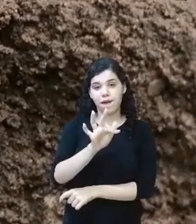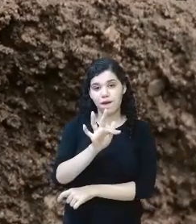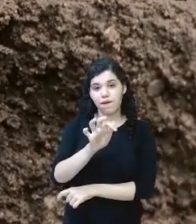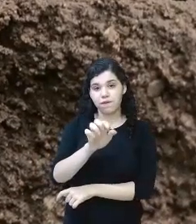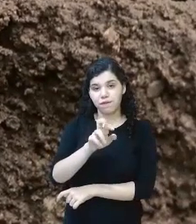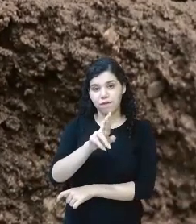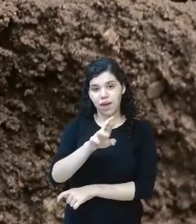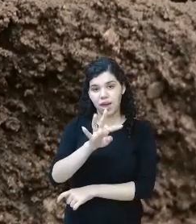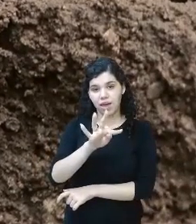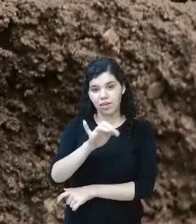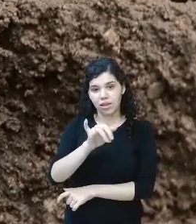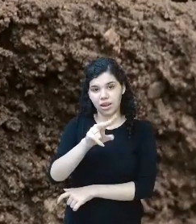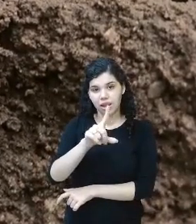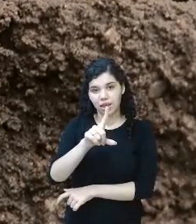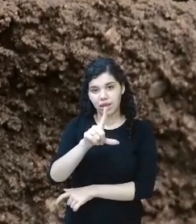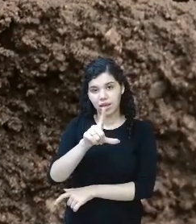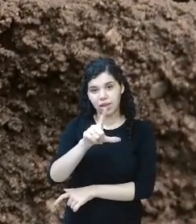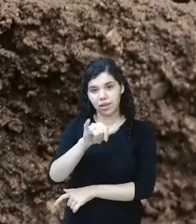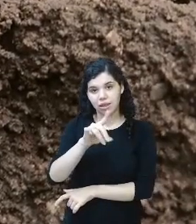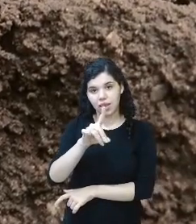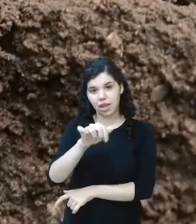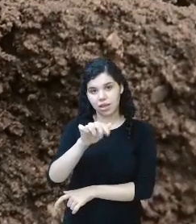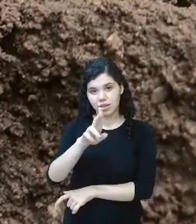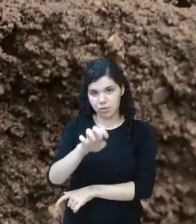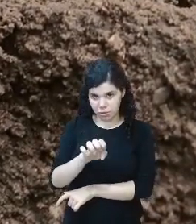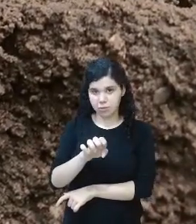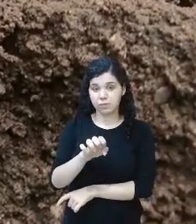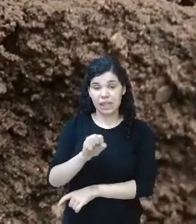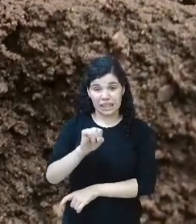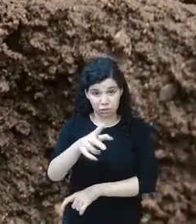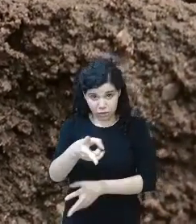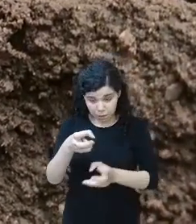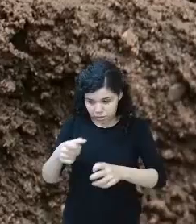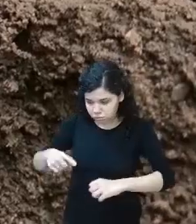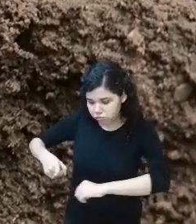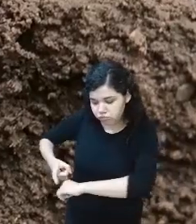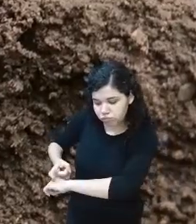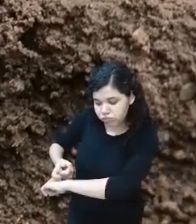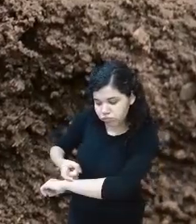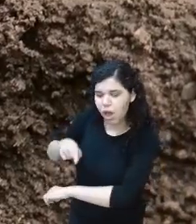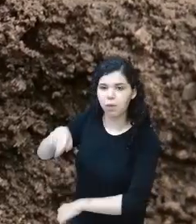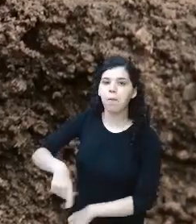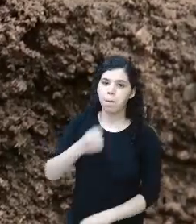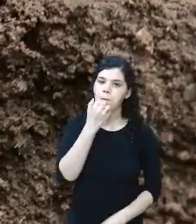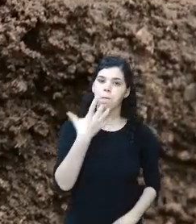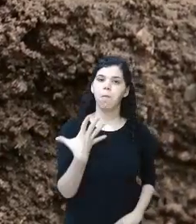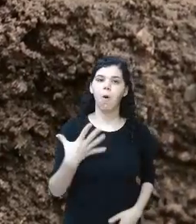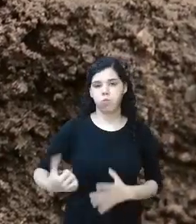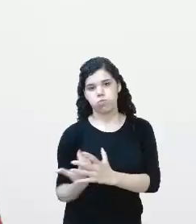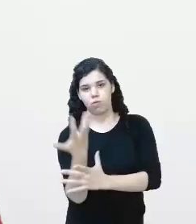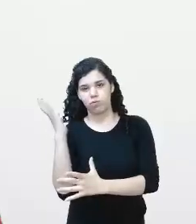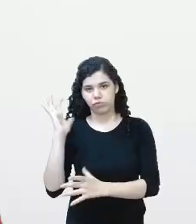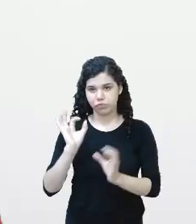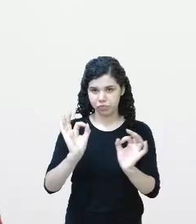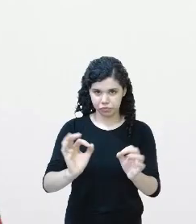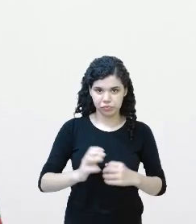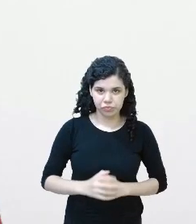as minhocas por algum solo, certamente ali vai ser bom de fazer algum tipo de plantação,